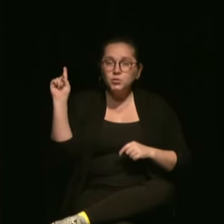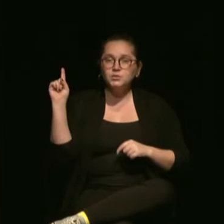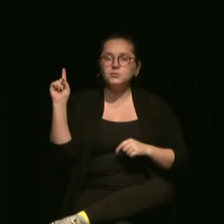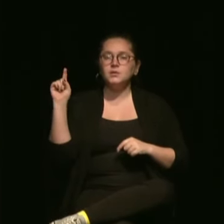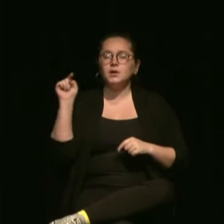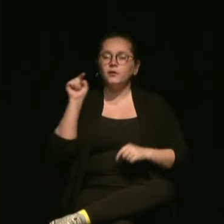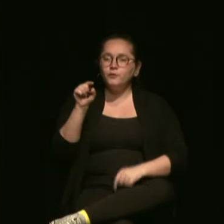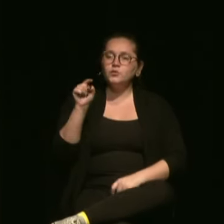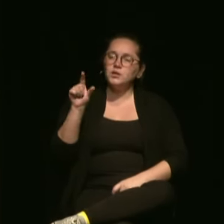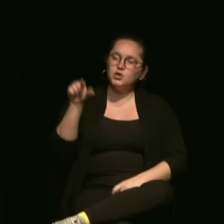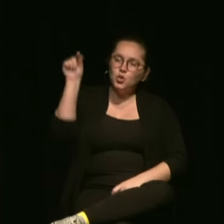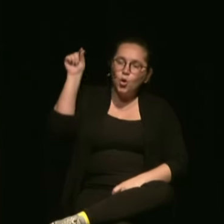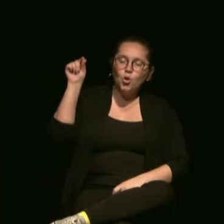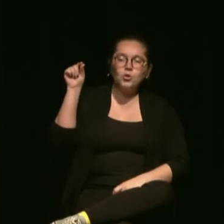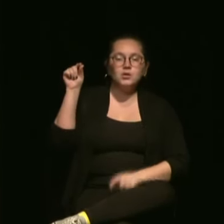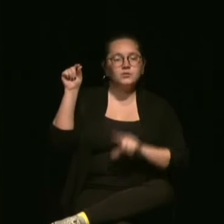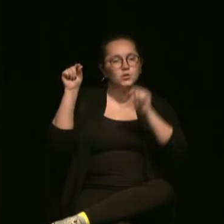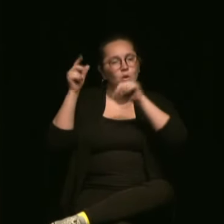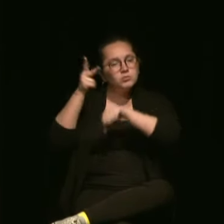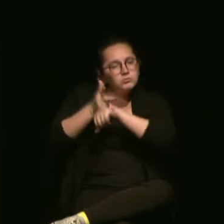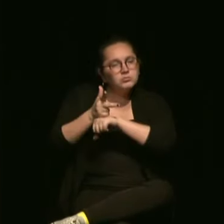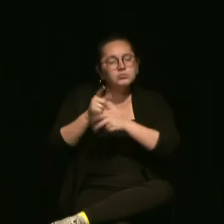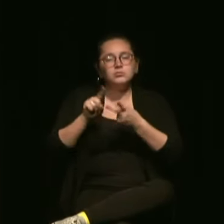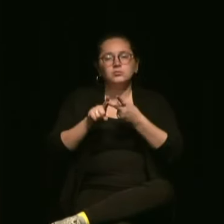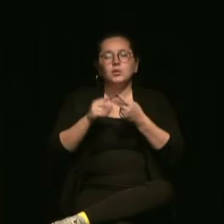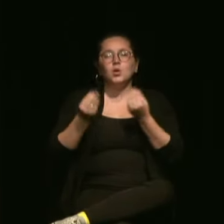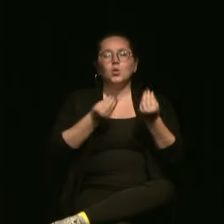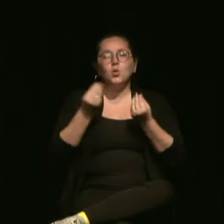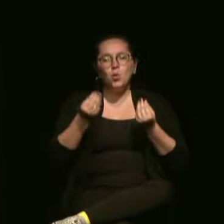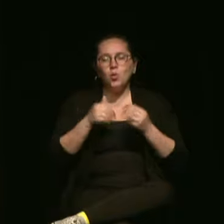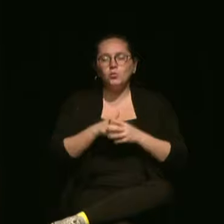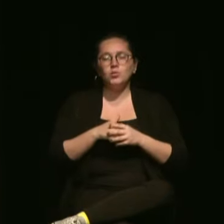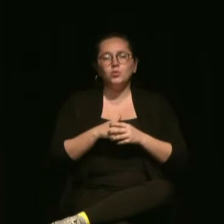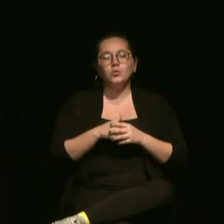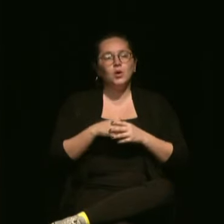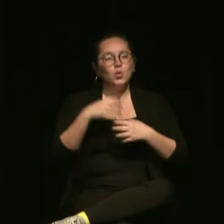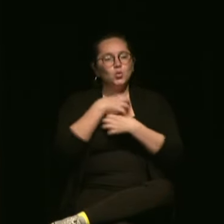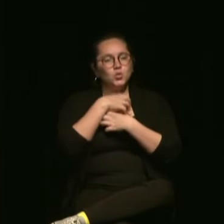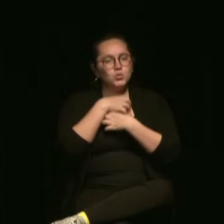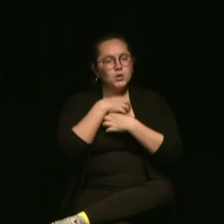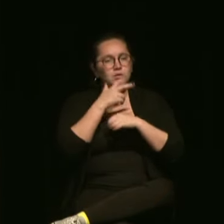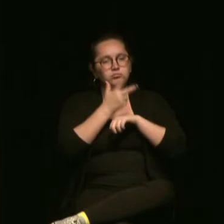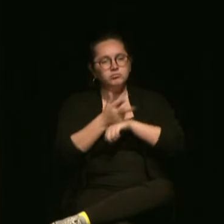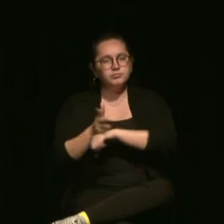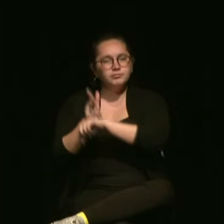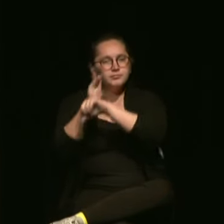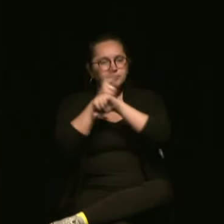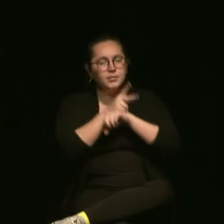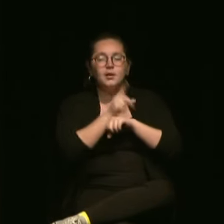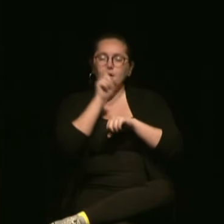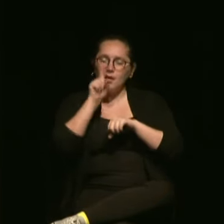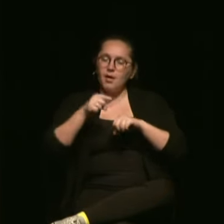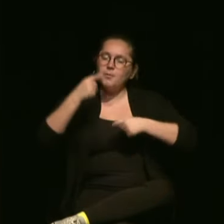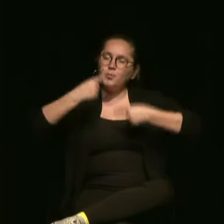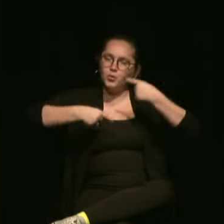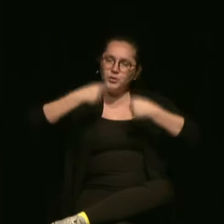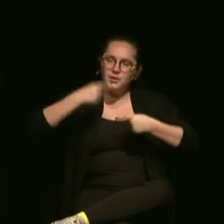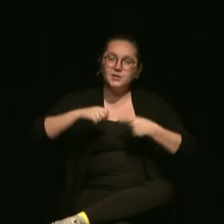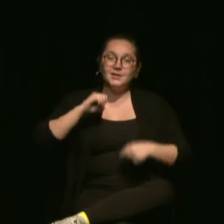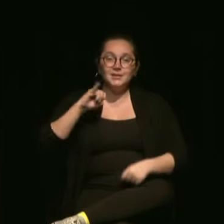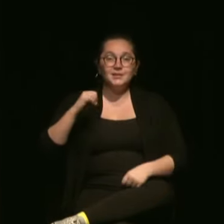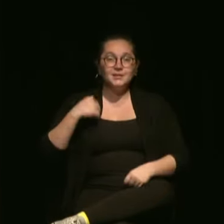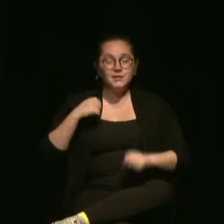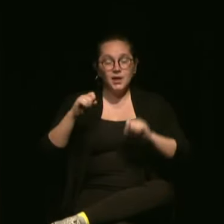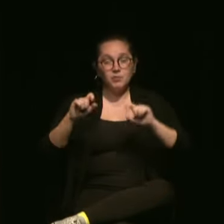escolhe a lente, é você que escolhe a posição de câmera, a posição da lente, a posição de câmera, é política, se é uma lente